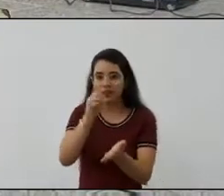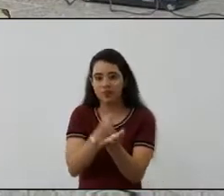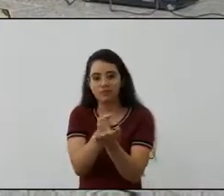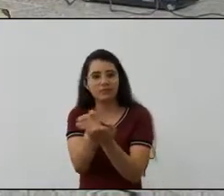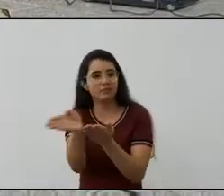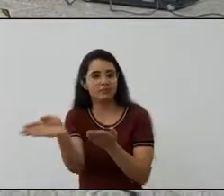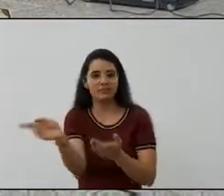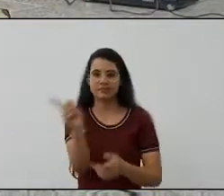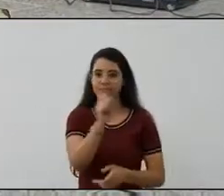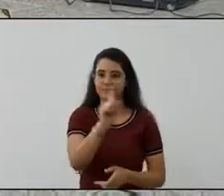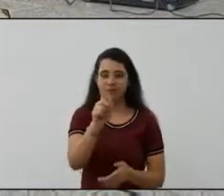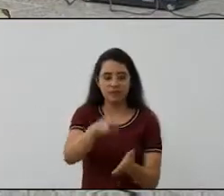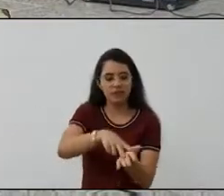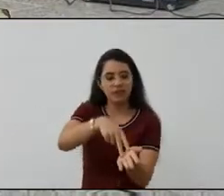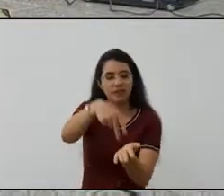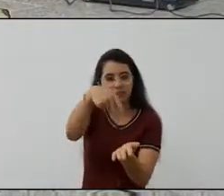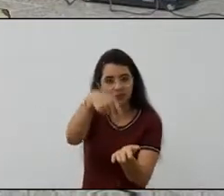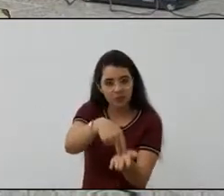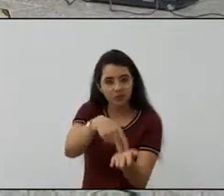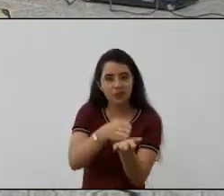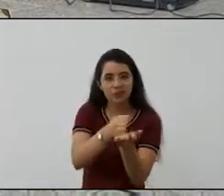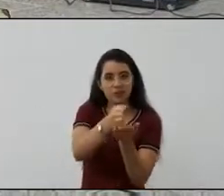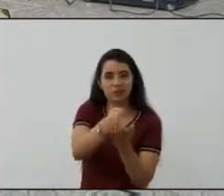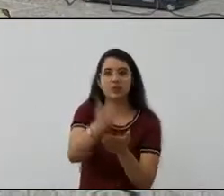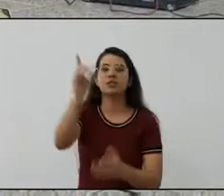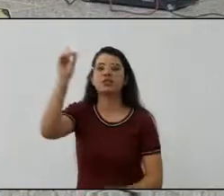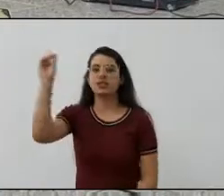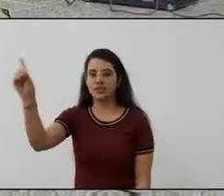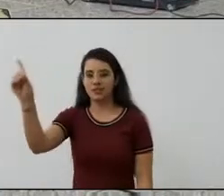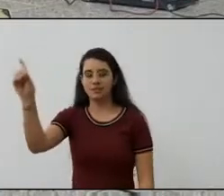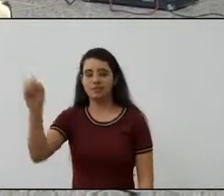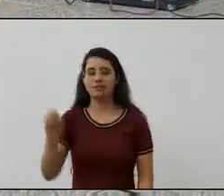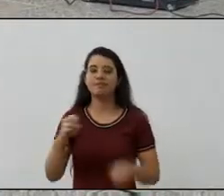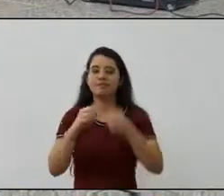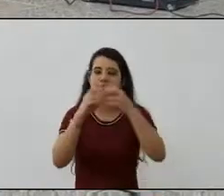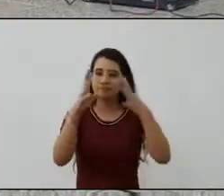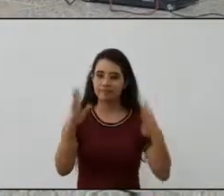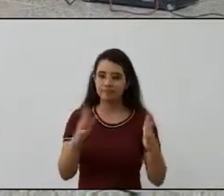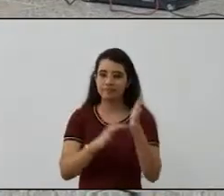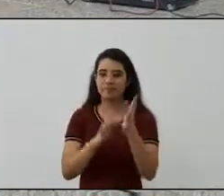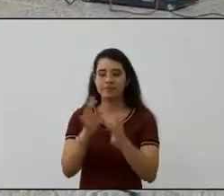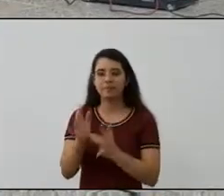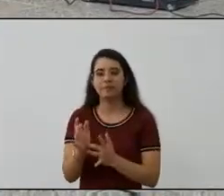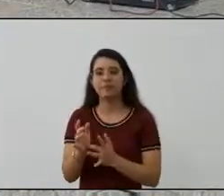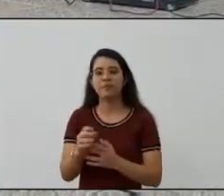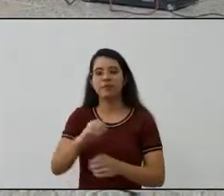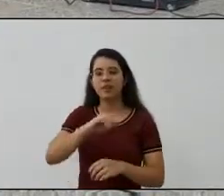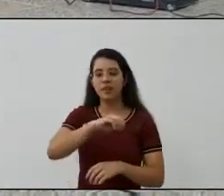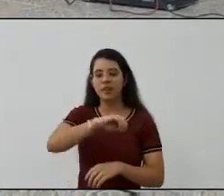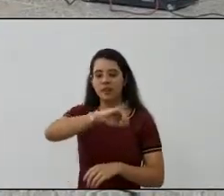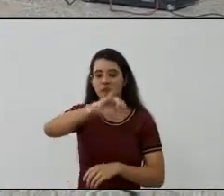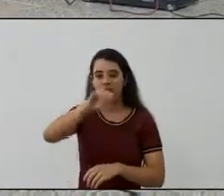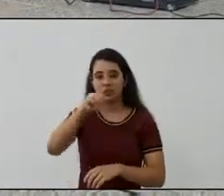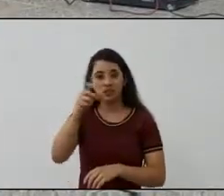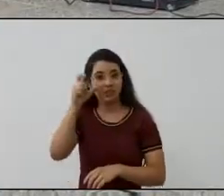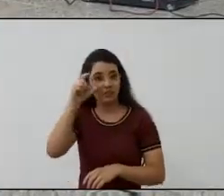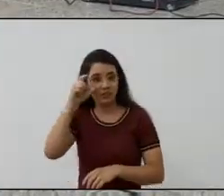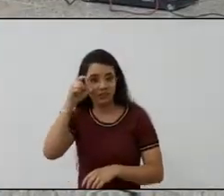esquerda, mas permanecer no caminho. Glória a Jesus. Pastor Jantes vai ministrar a palavra do Senhor.